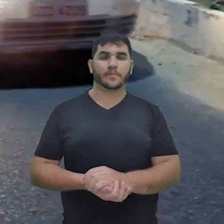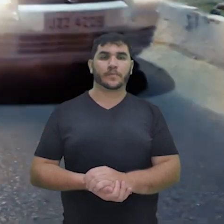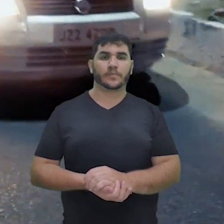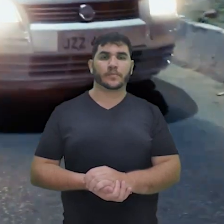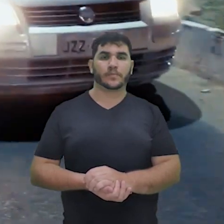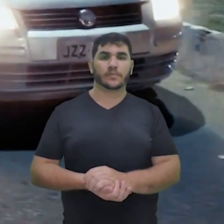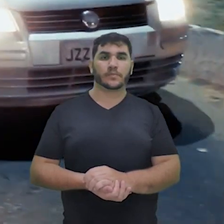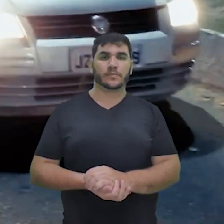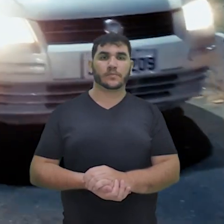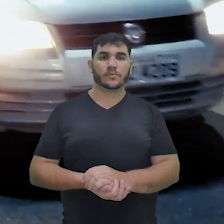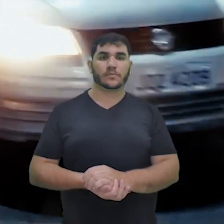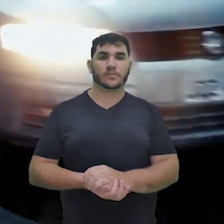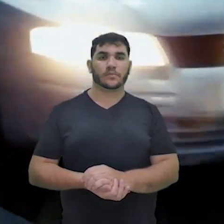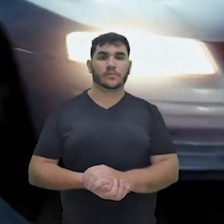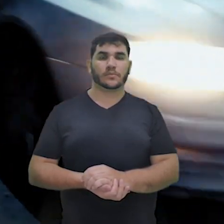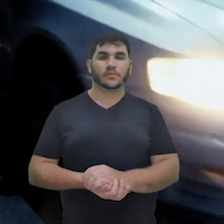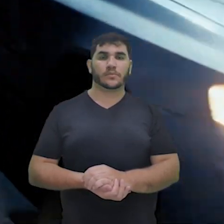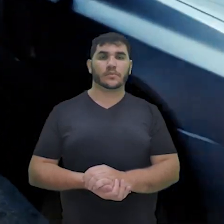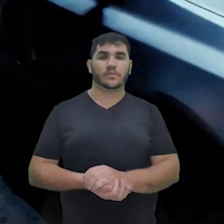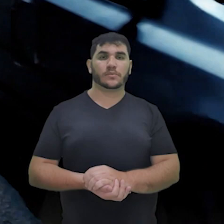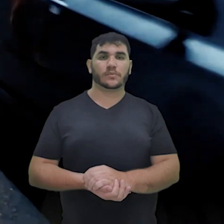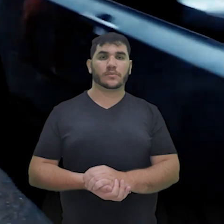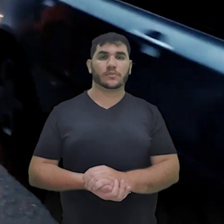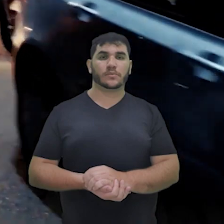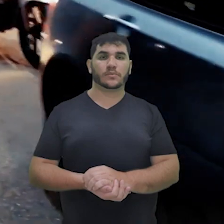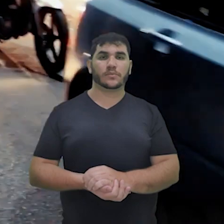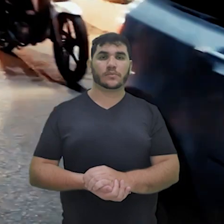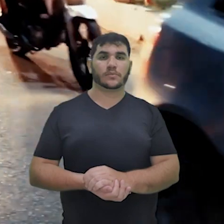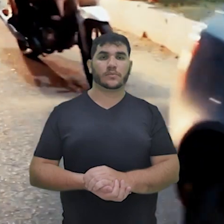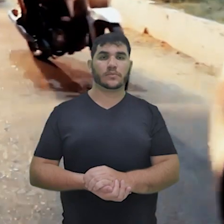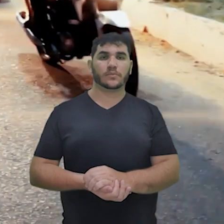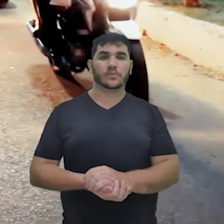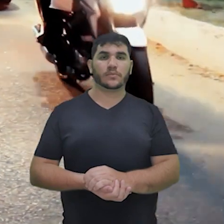Solta o carrinho e olha em volta. Carros e motos passam na rua.